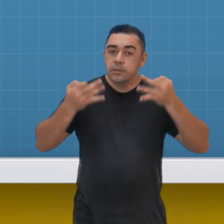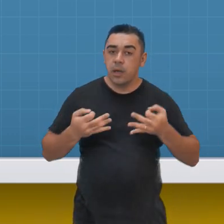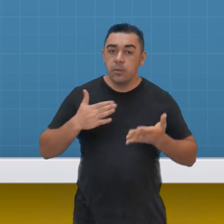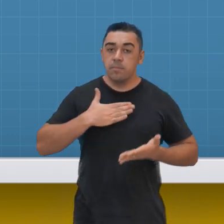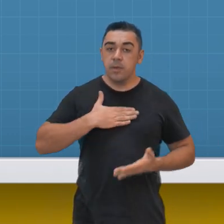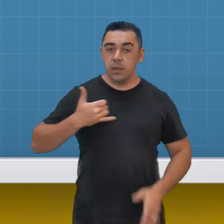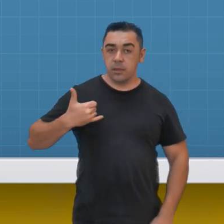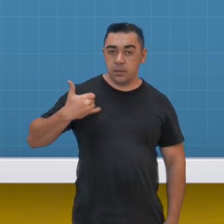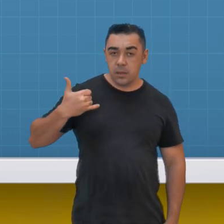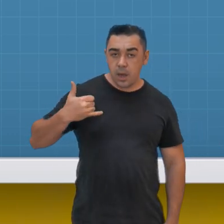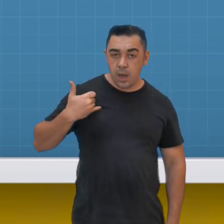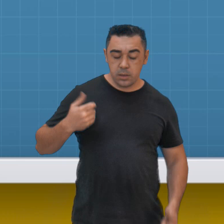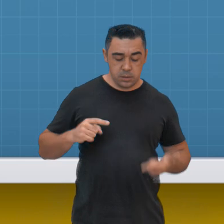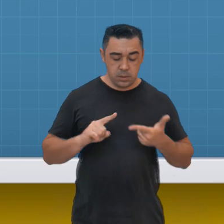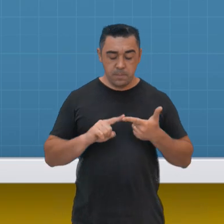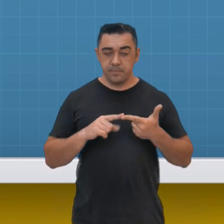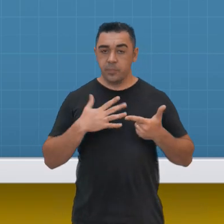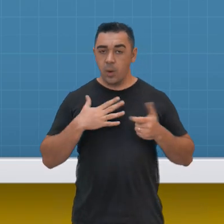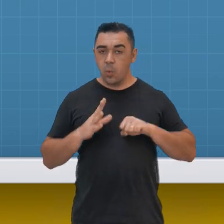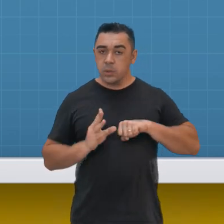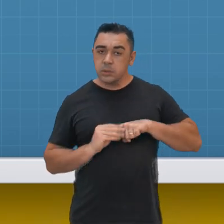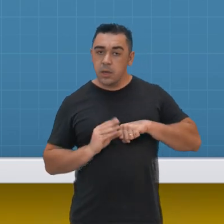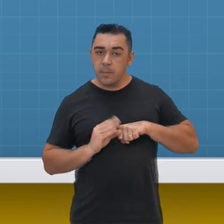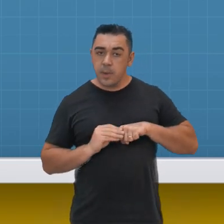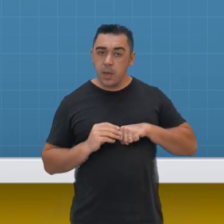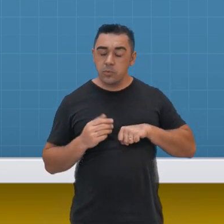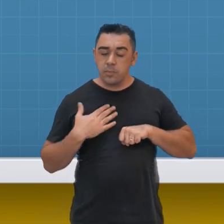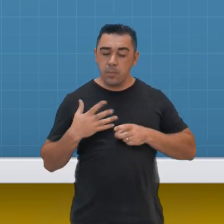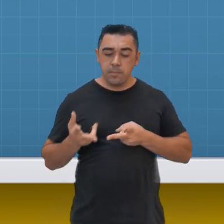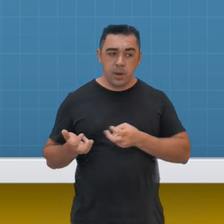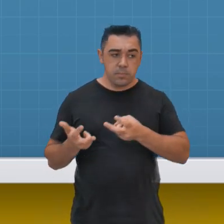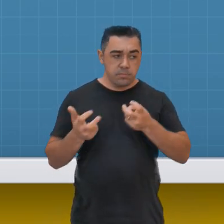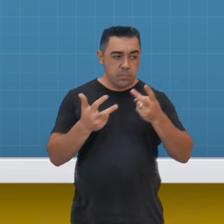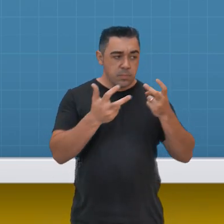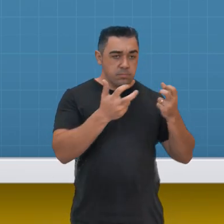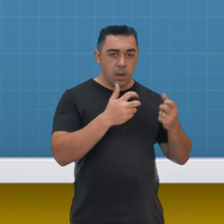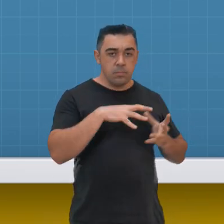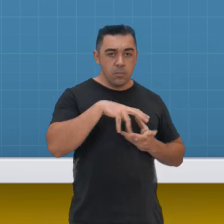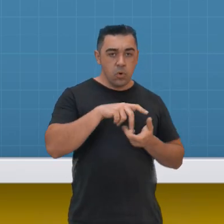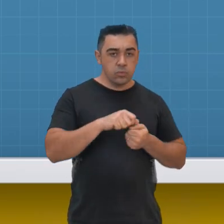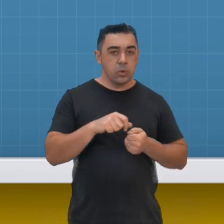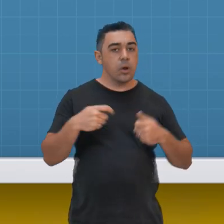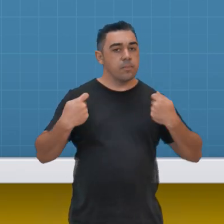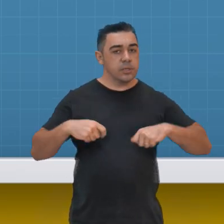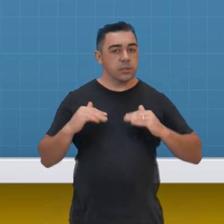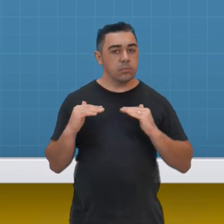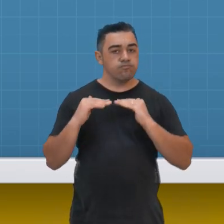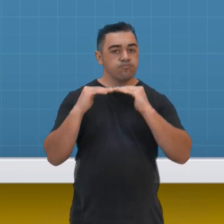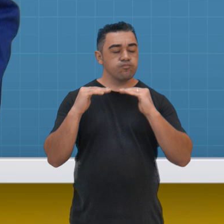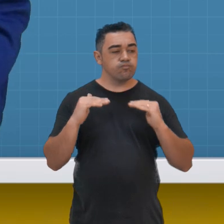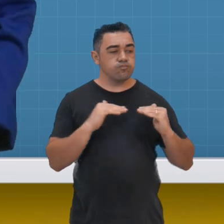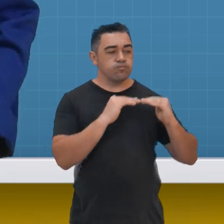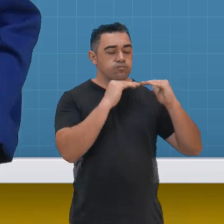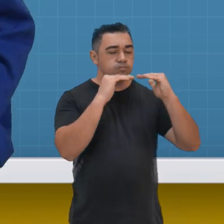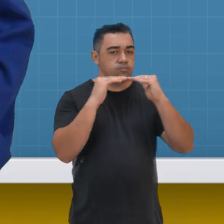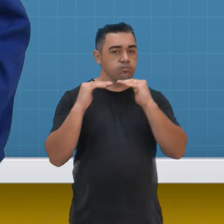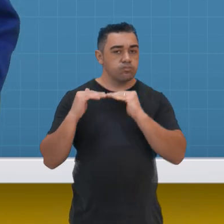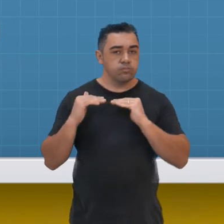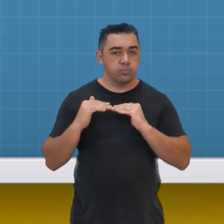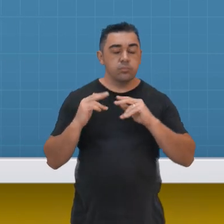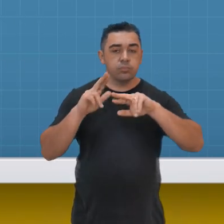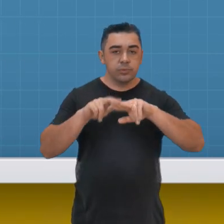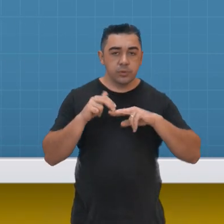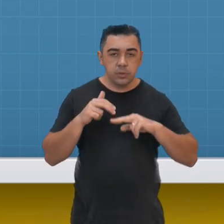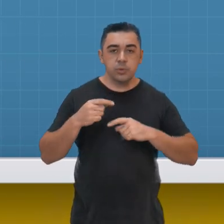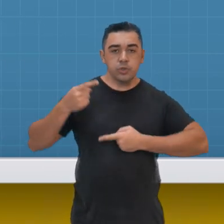minha idade, o meu conhecimento de mundo e tudo é compatível. Portanto, discutir com